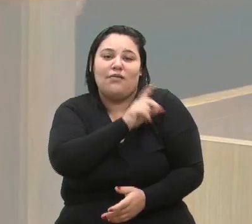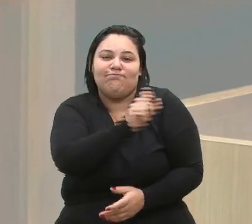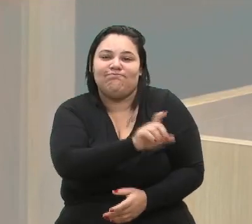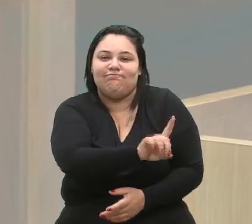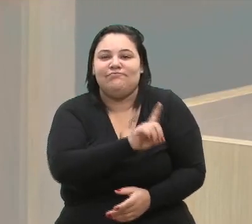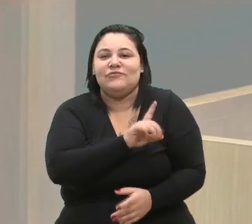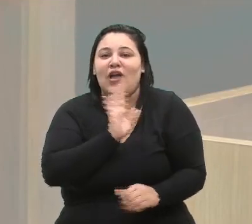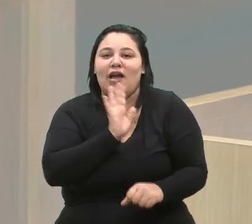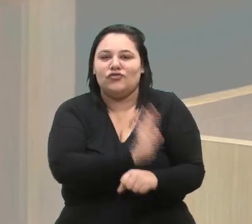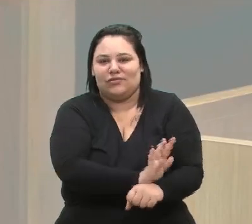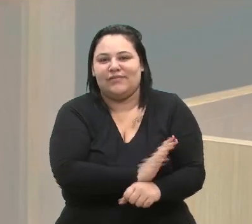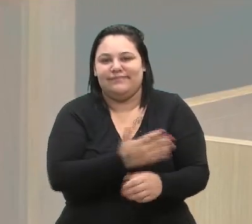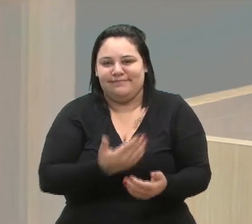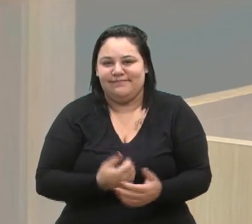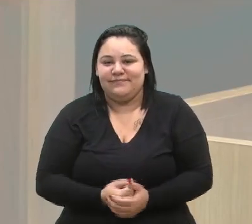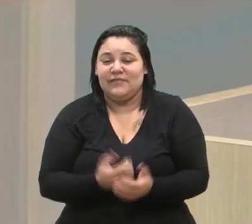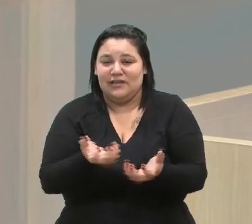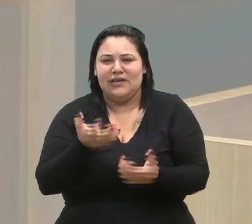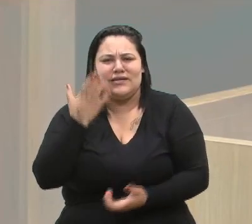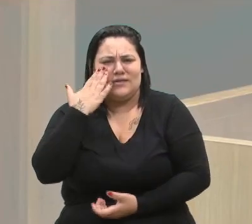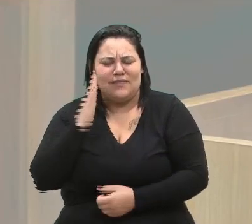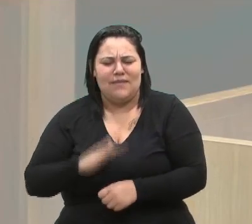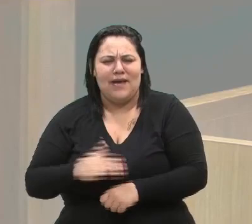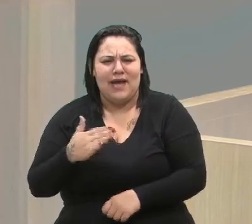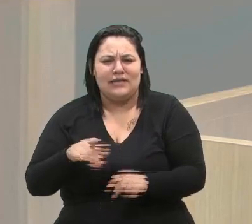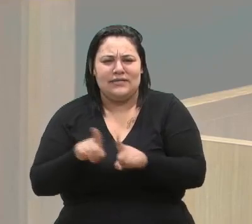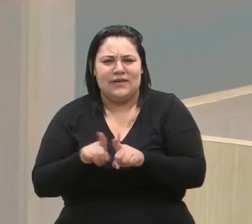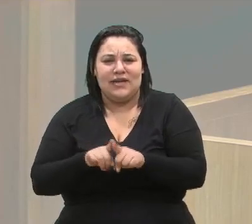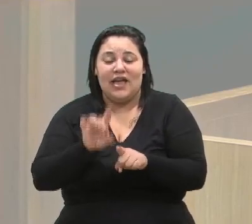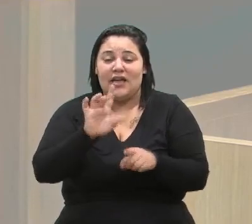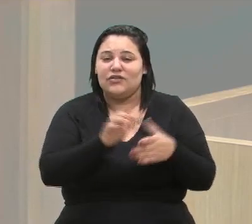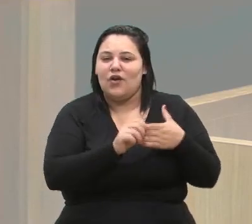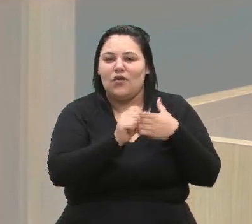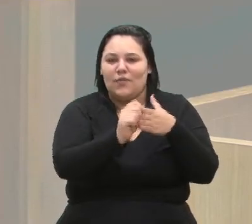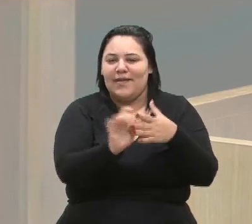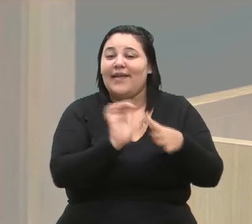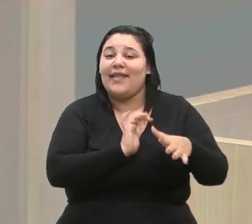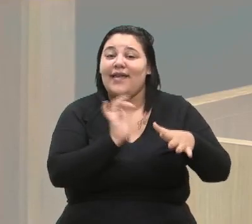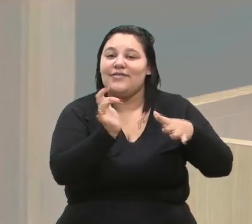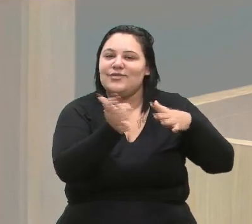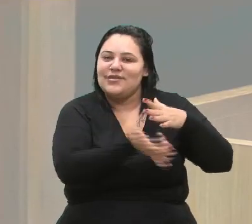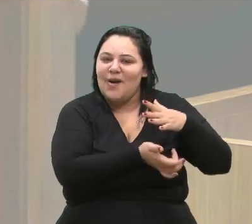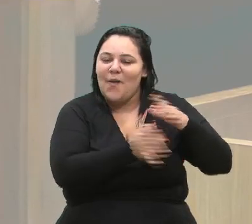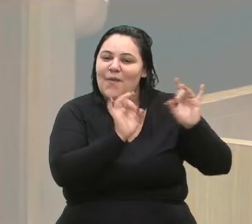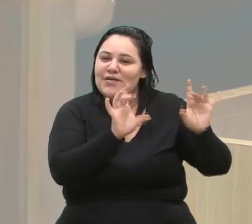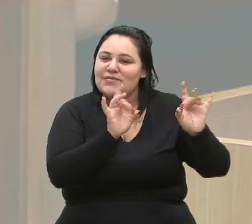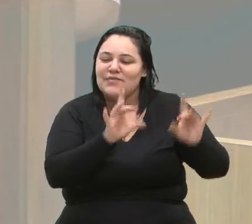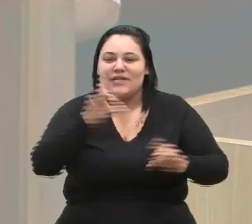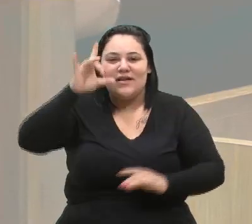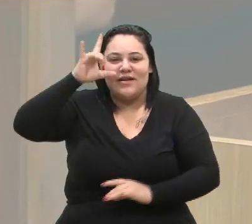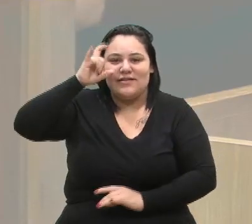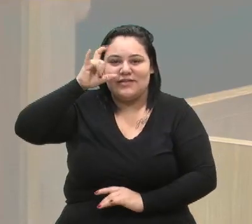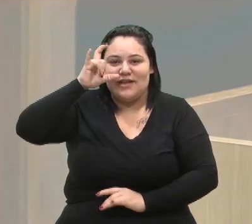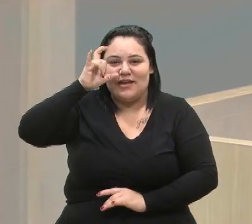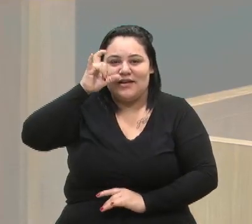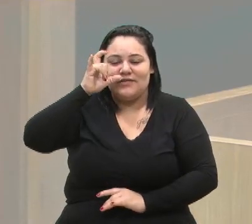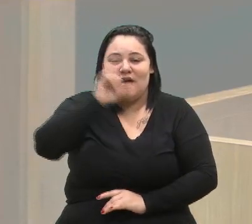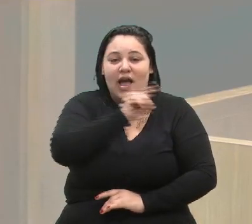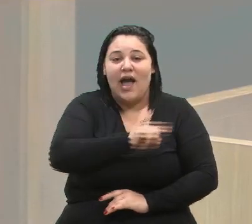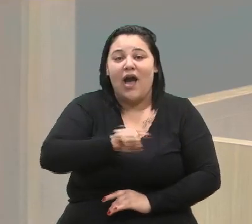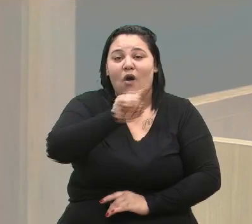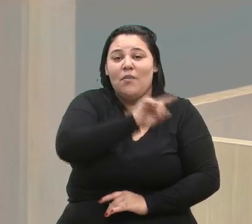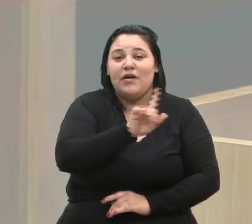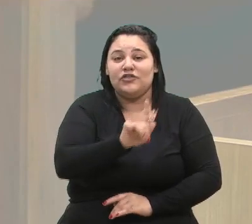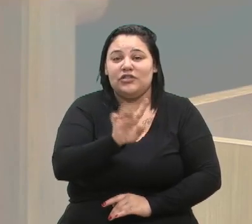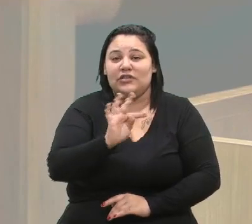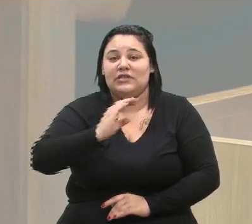destinarem. Quer saber mais como? Siga-nos nas redes sociais, em especial no Instagram, @GTC Caxias. Lá